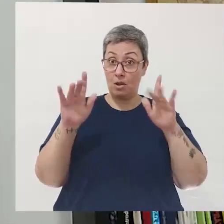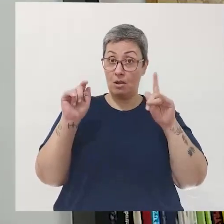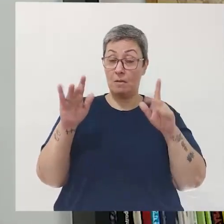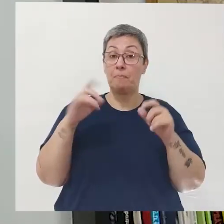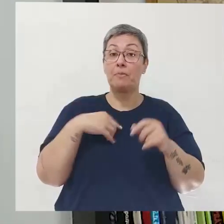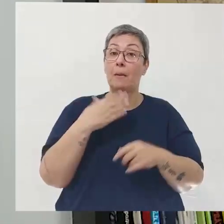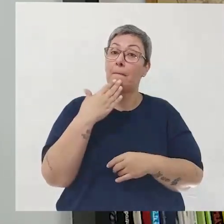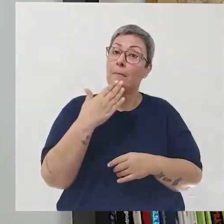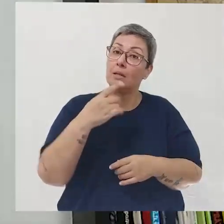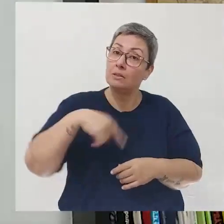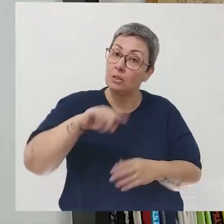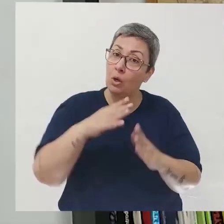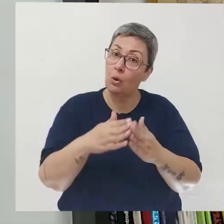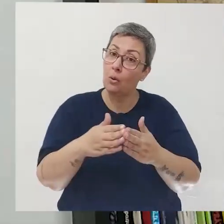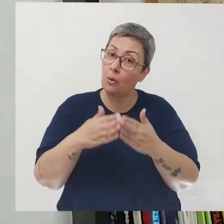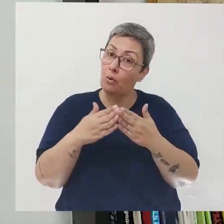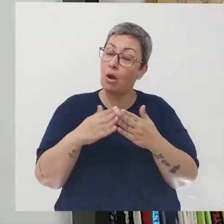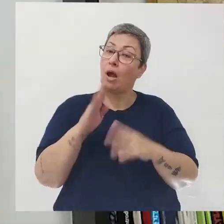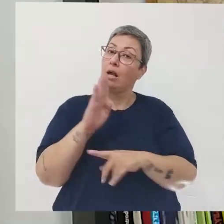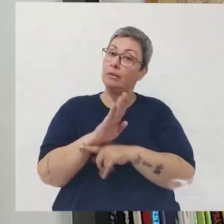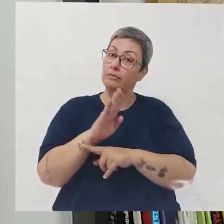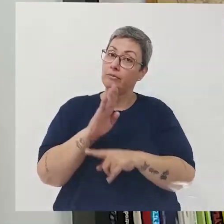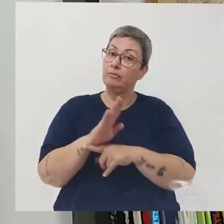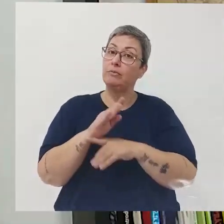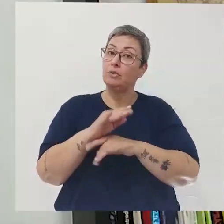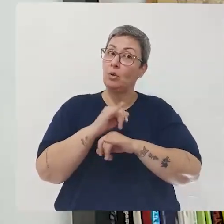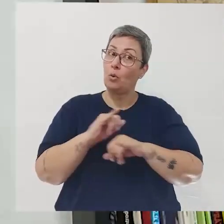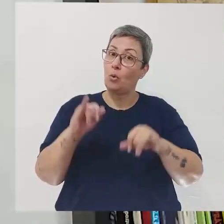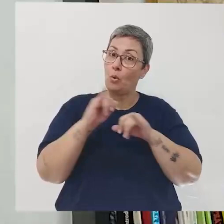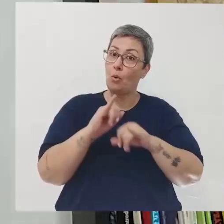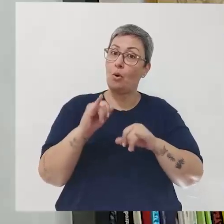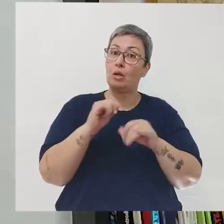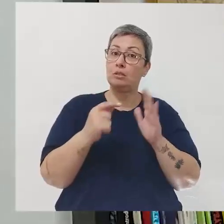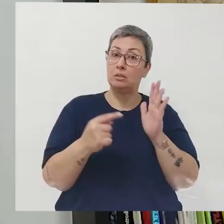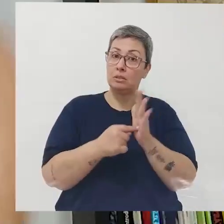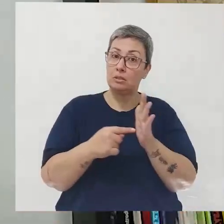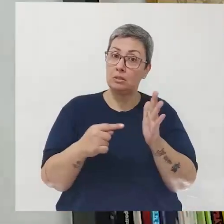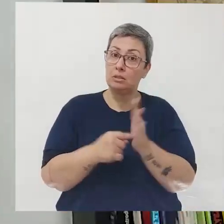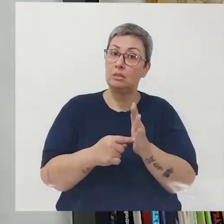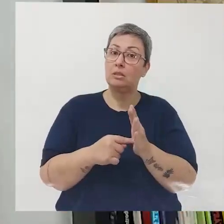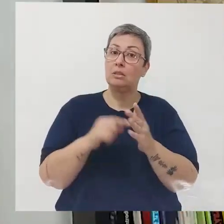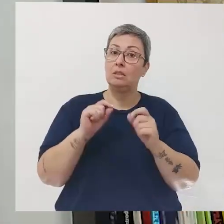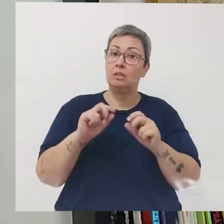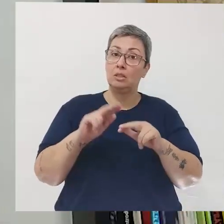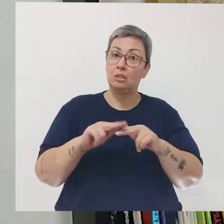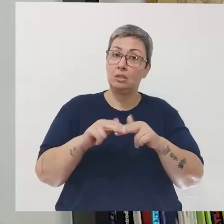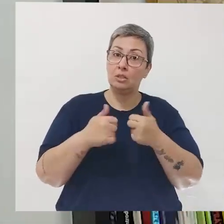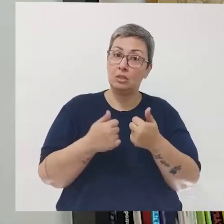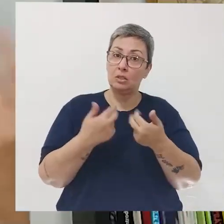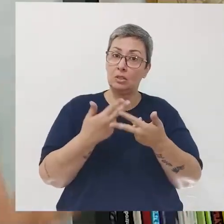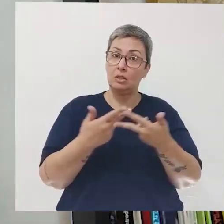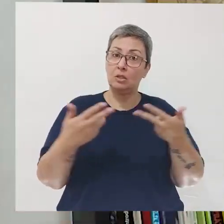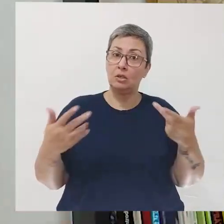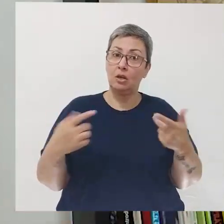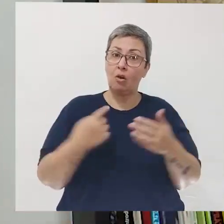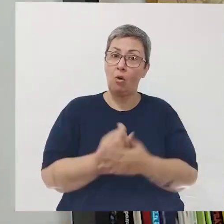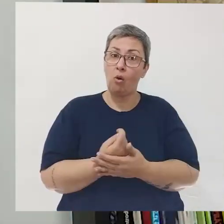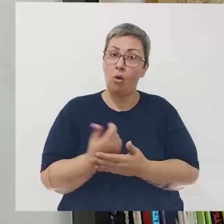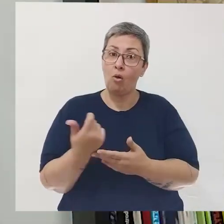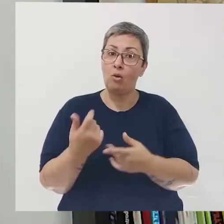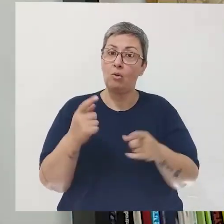energia elétrica daqui, pede que a população contribua informando e denunciando sobre as